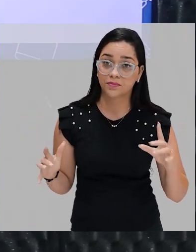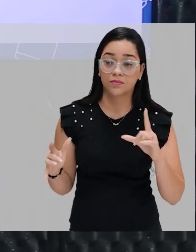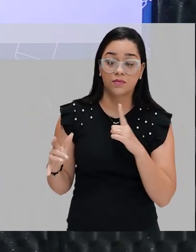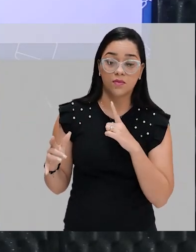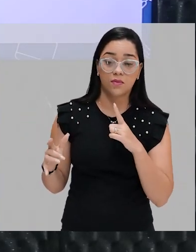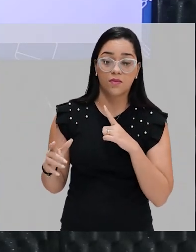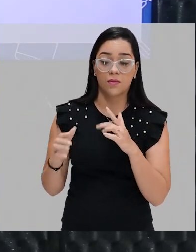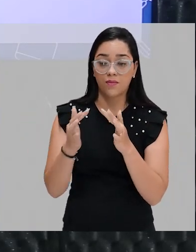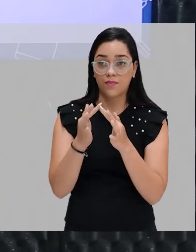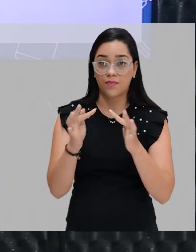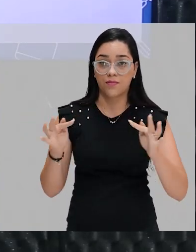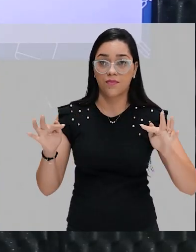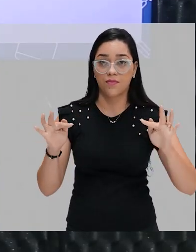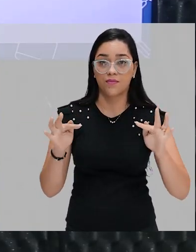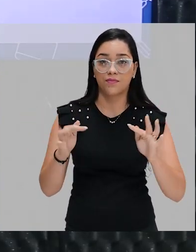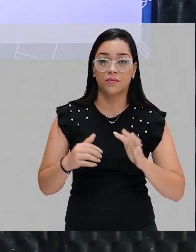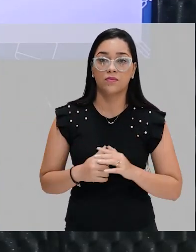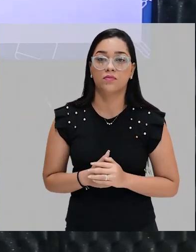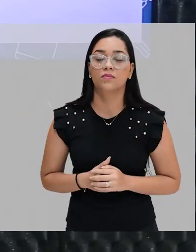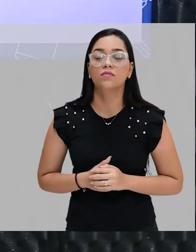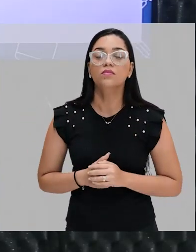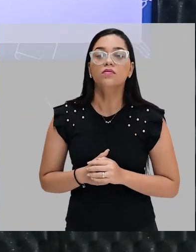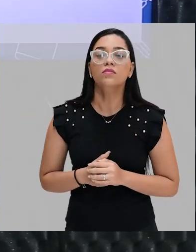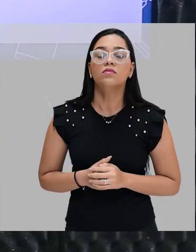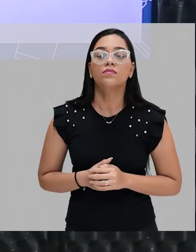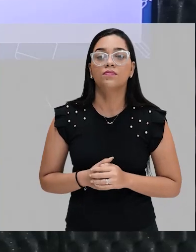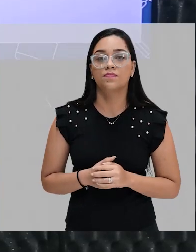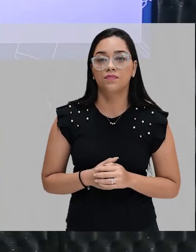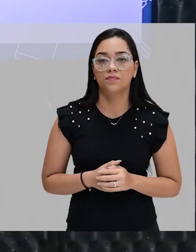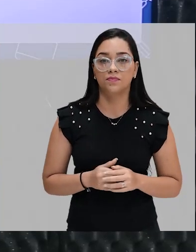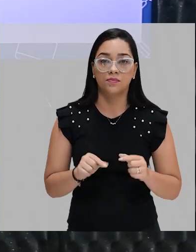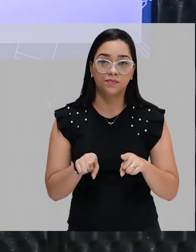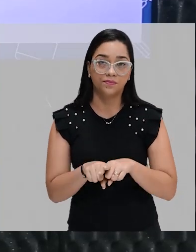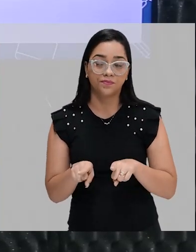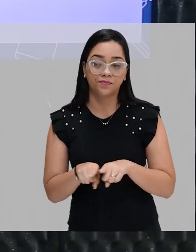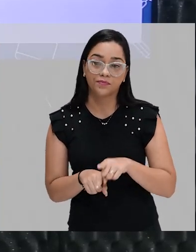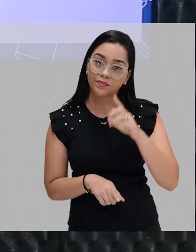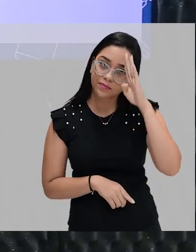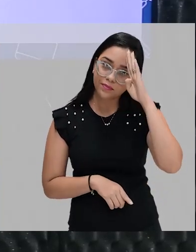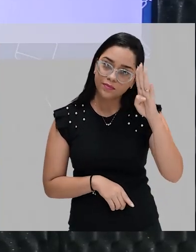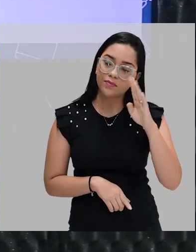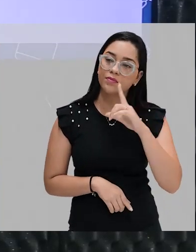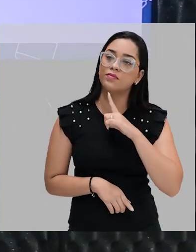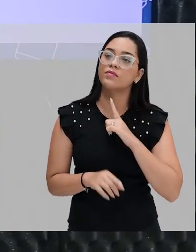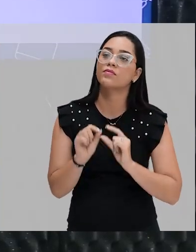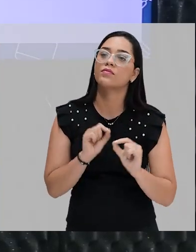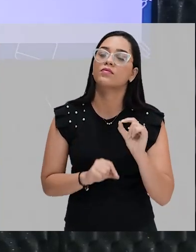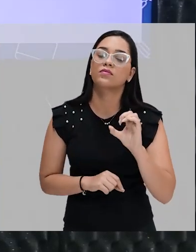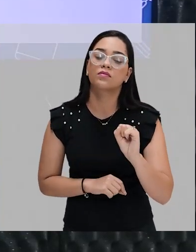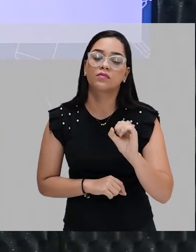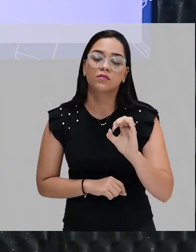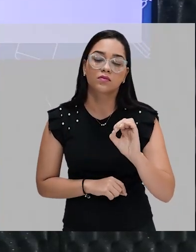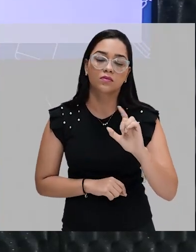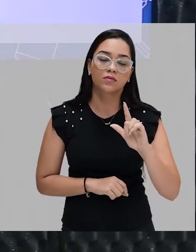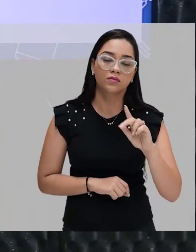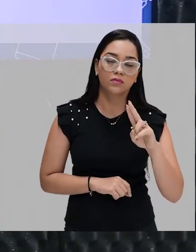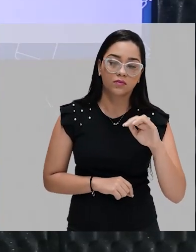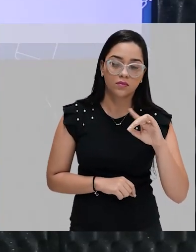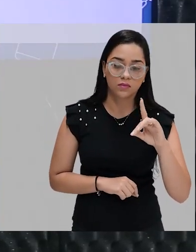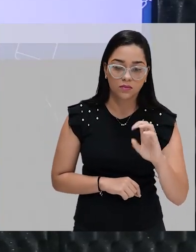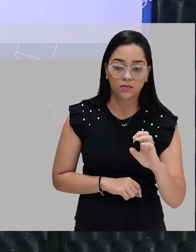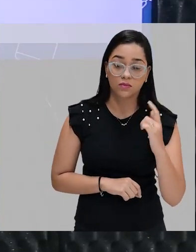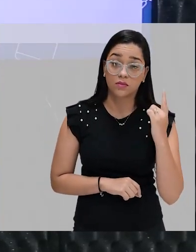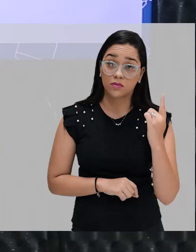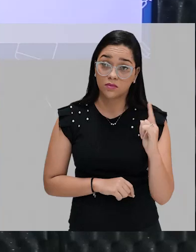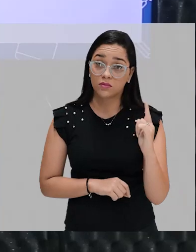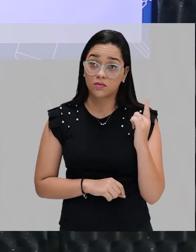fórmula desses componentes, desses solutos, e principalmente nós temos aqui a solubilidade em gramas